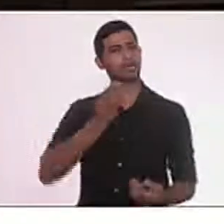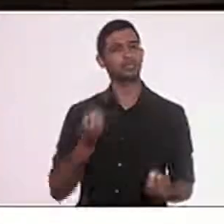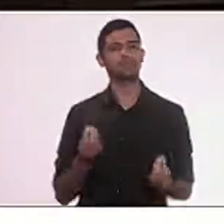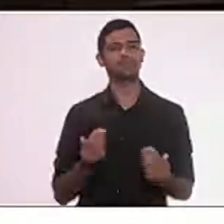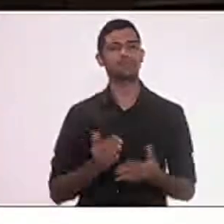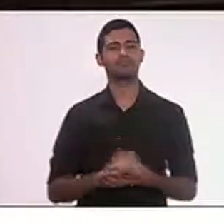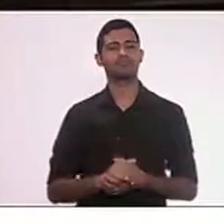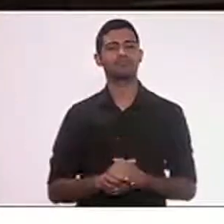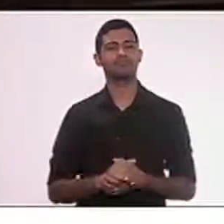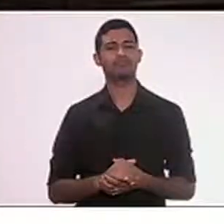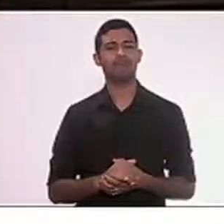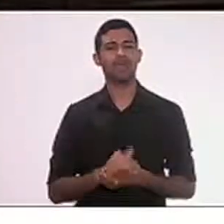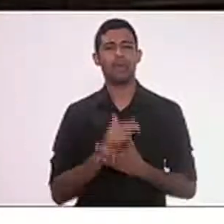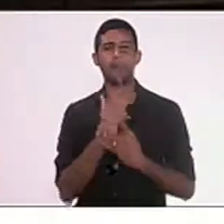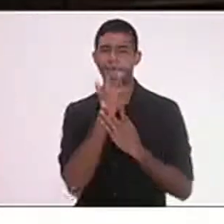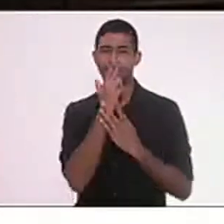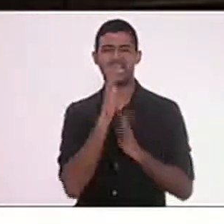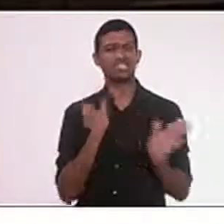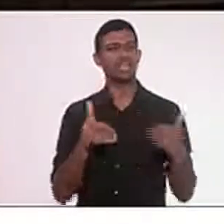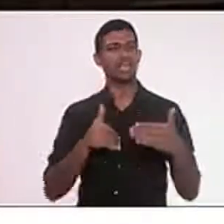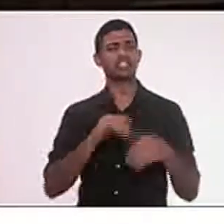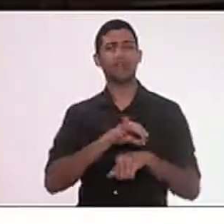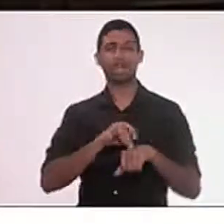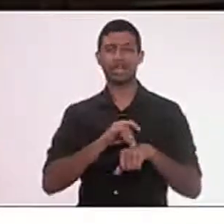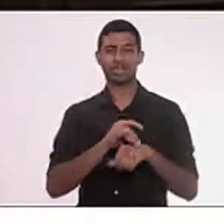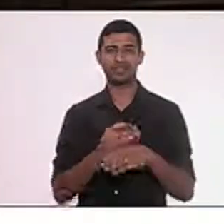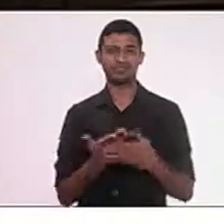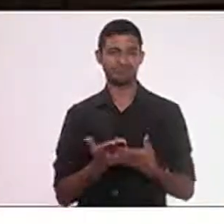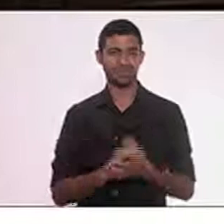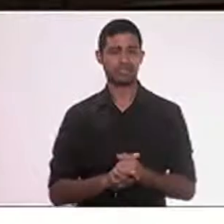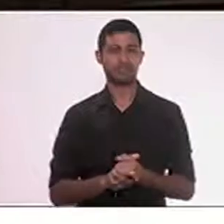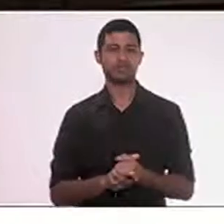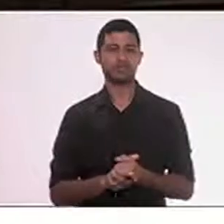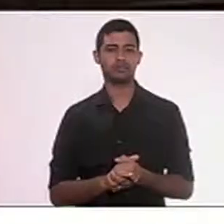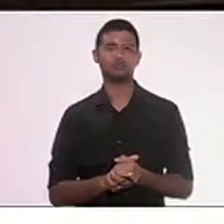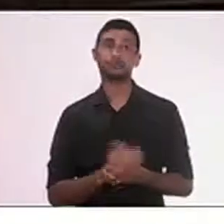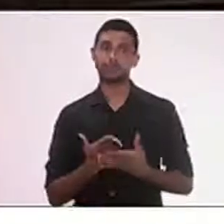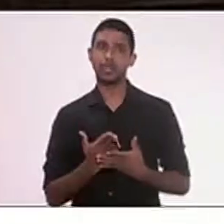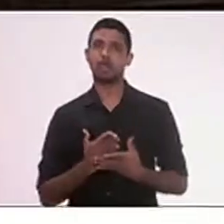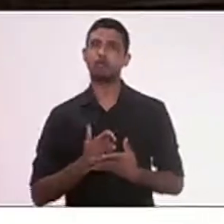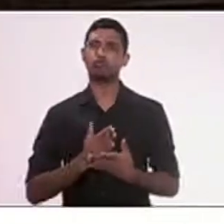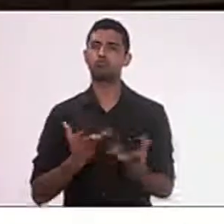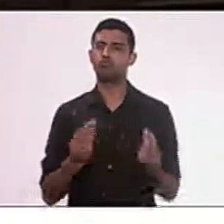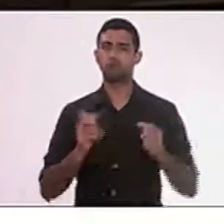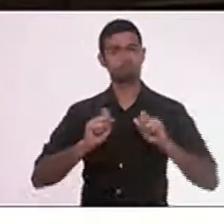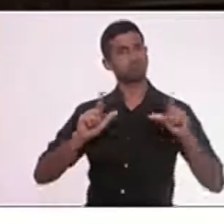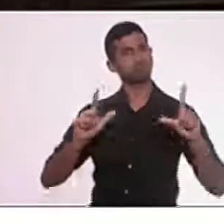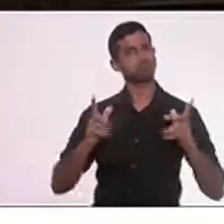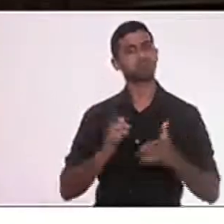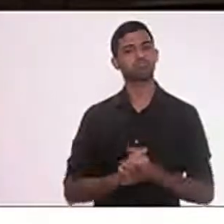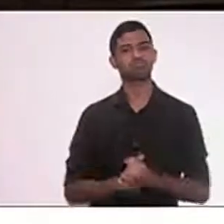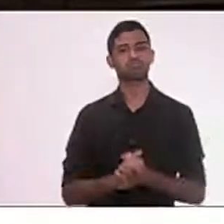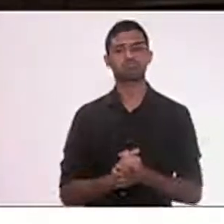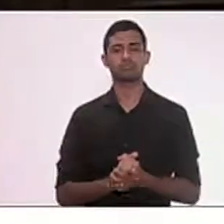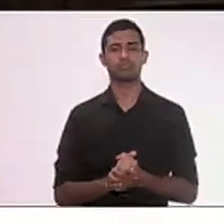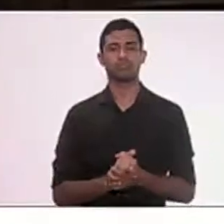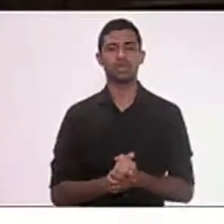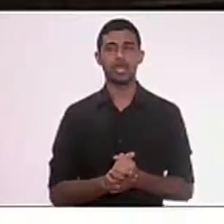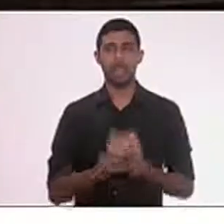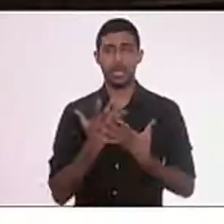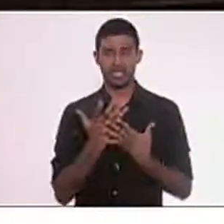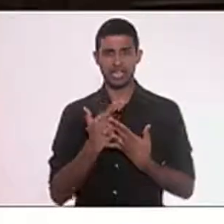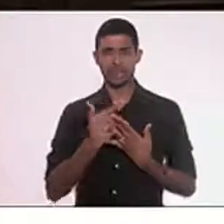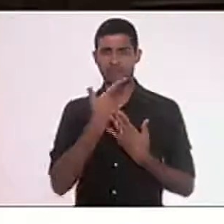uma verdadeira caixa preta, deputado Rodrigo Amorim. Portanto, chamou muita atenção, e eu quero aqui tornar pública